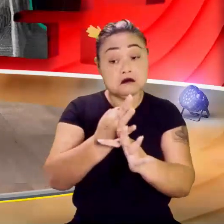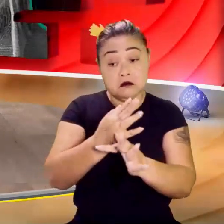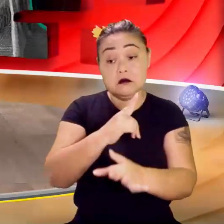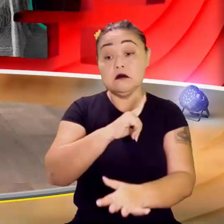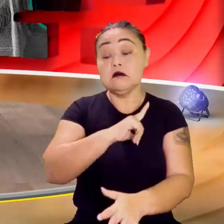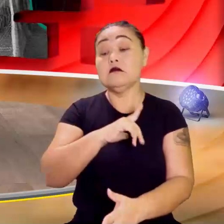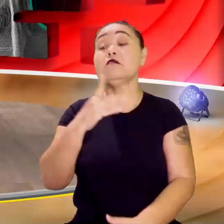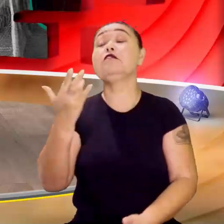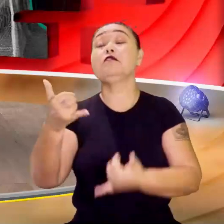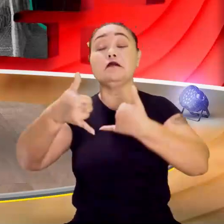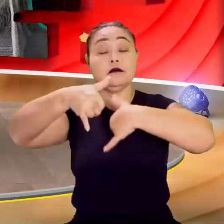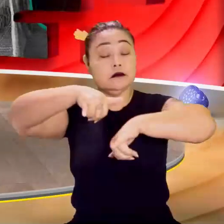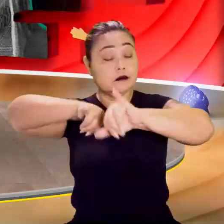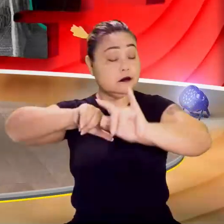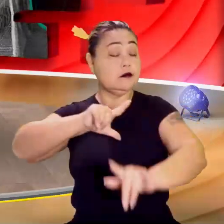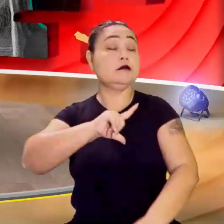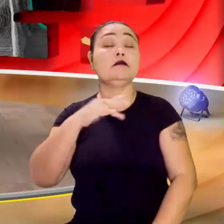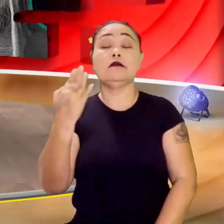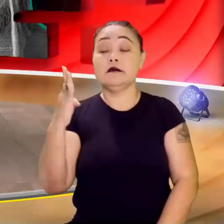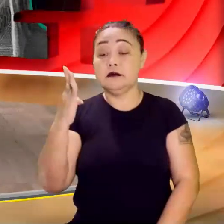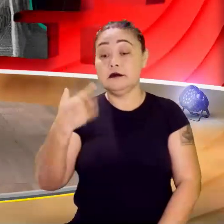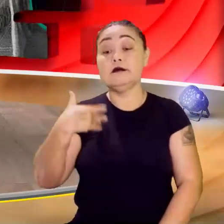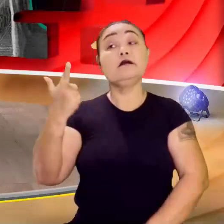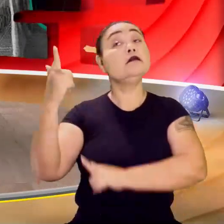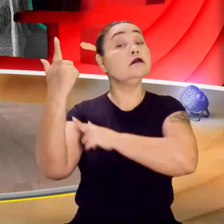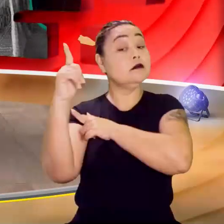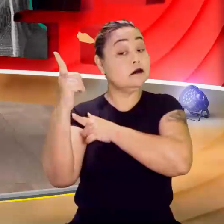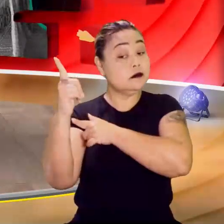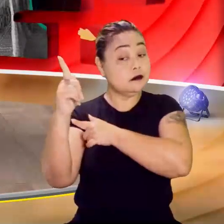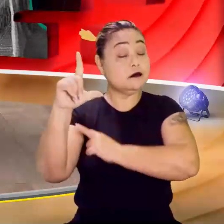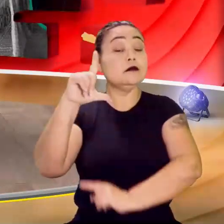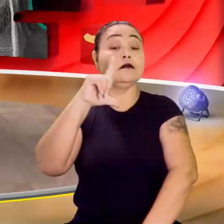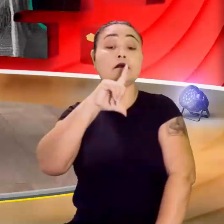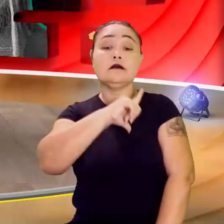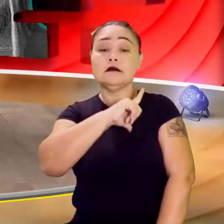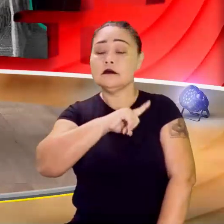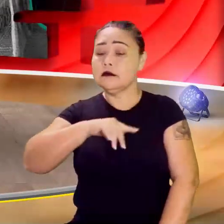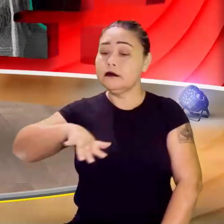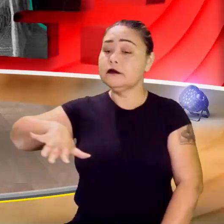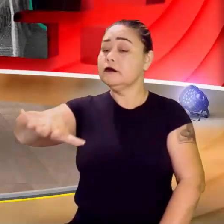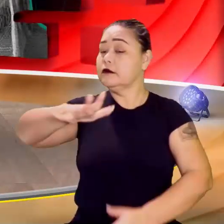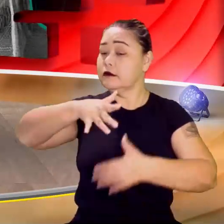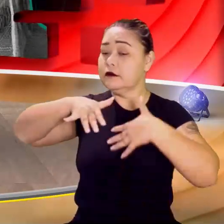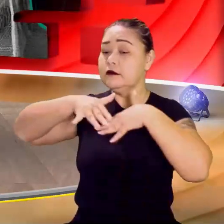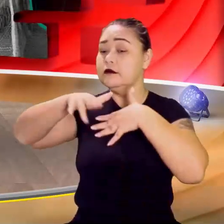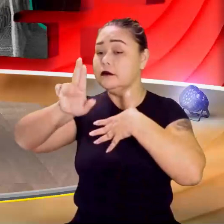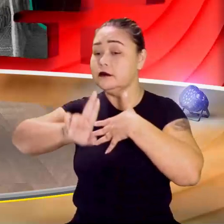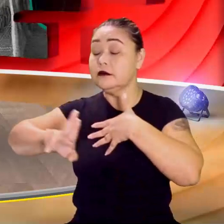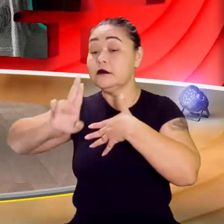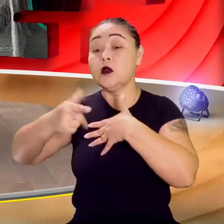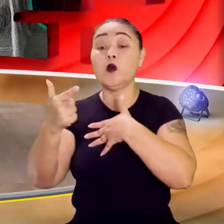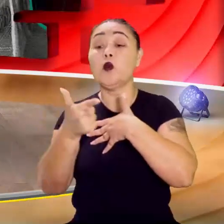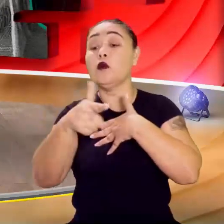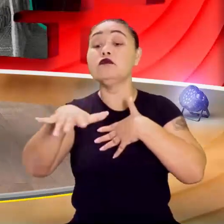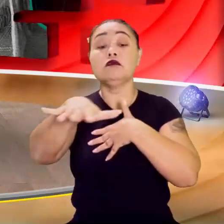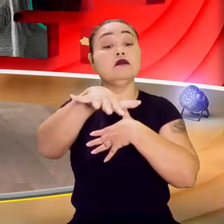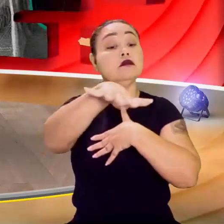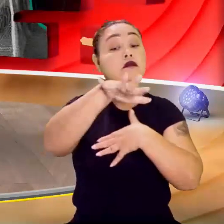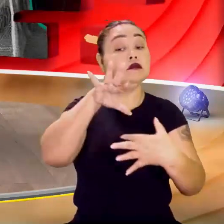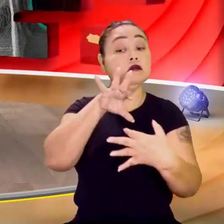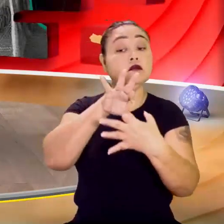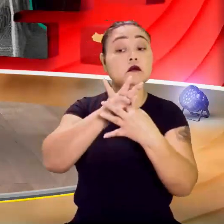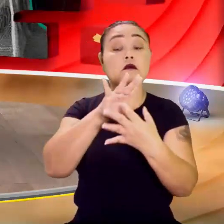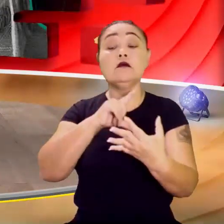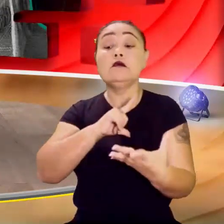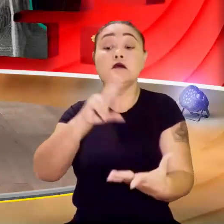física, tem na química, biologia, geografia. Tem na parte da matemática aplicada em outras áreas. E